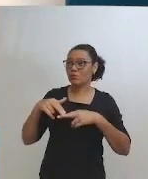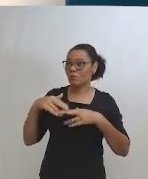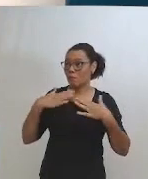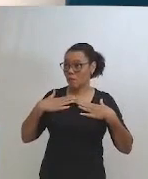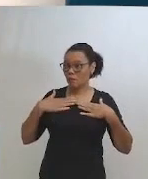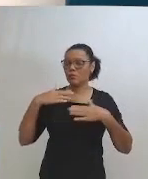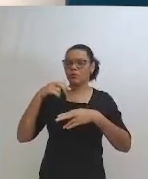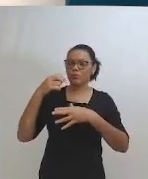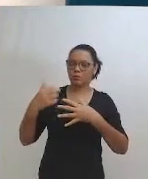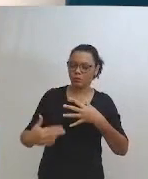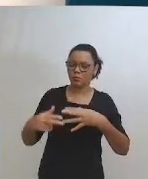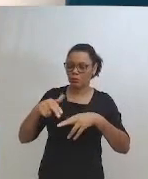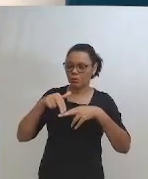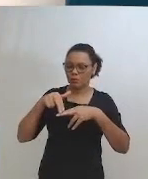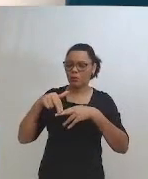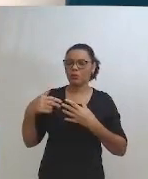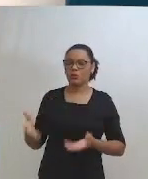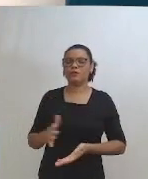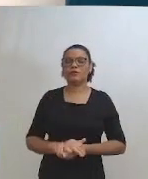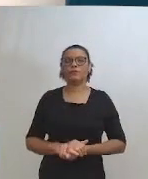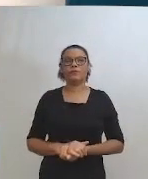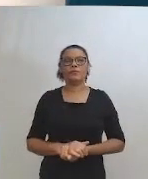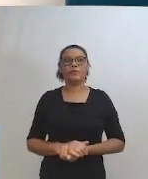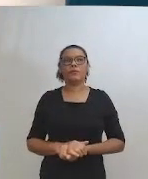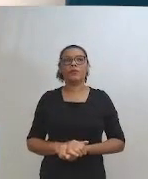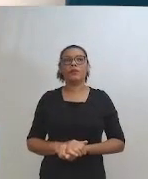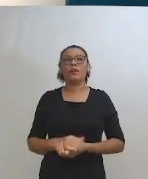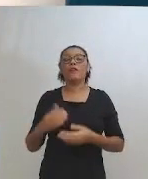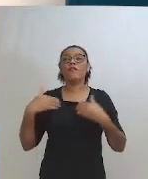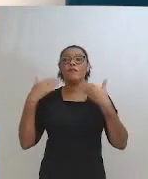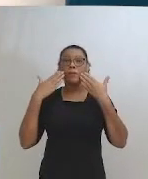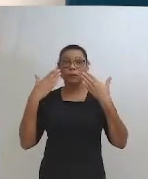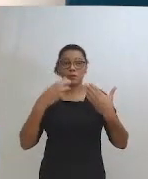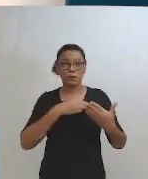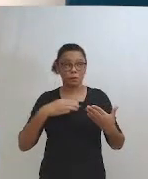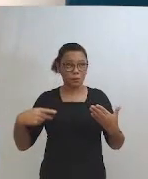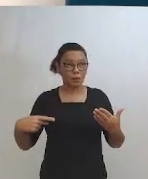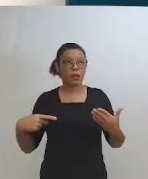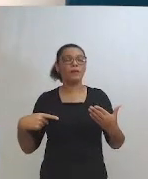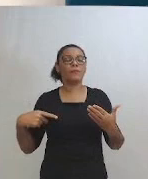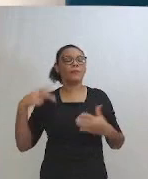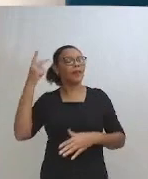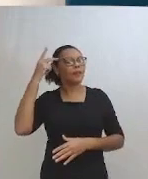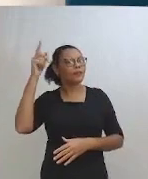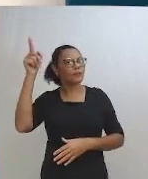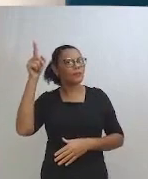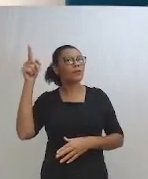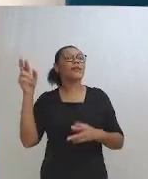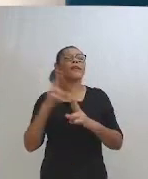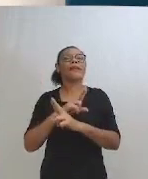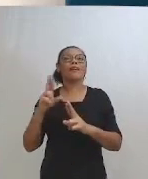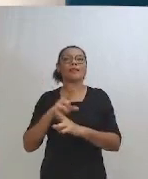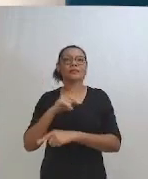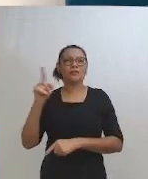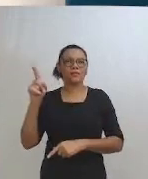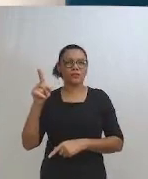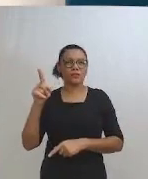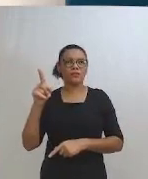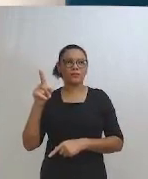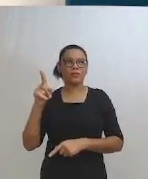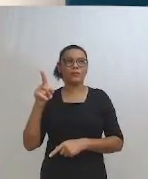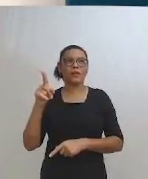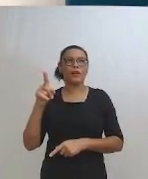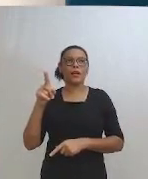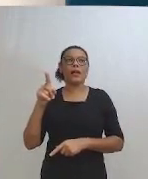Trata-se de denúncia que foi apresentada pelo Ministério Público Federal em São Paulo relacionado à sonegação de